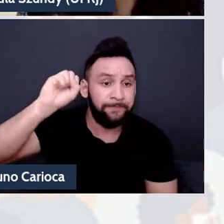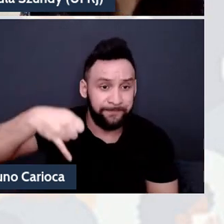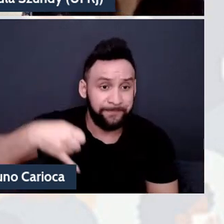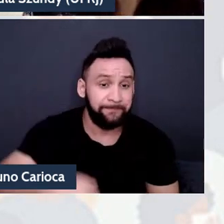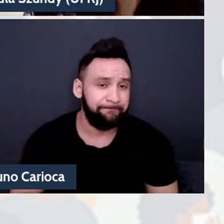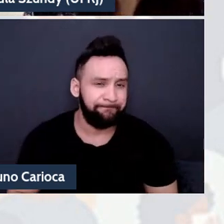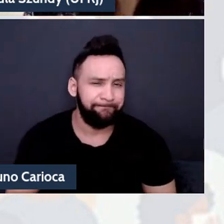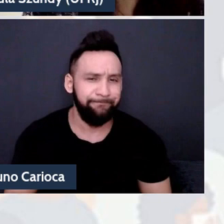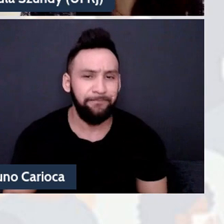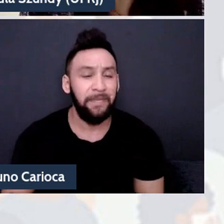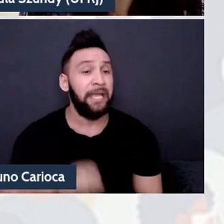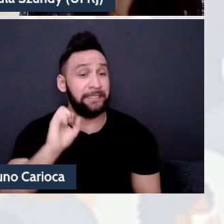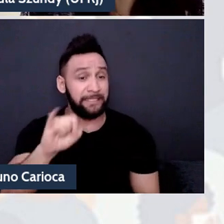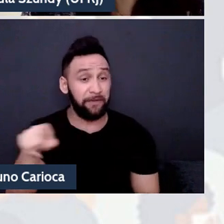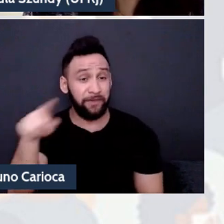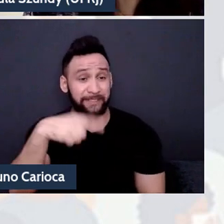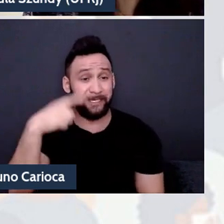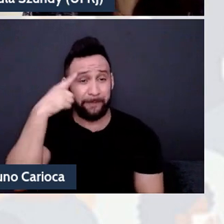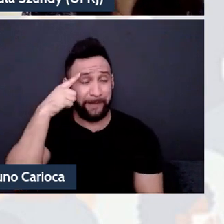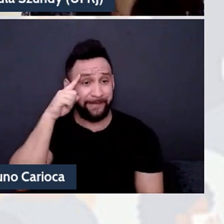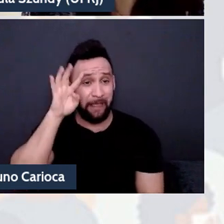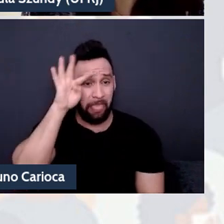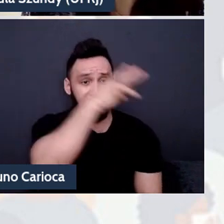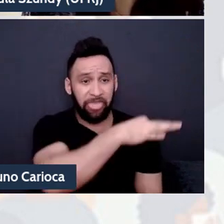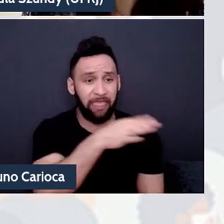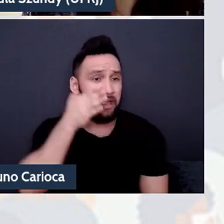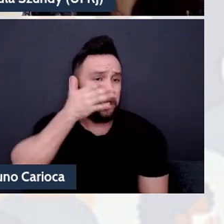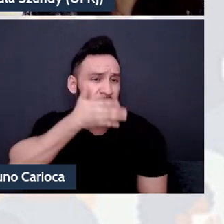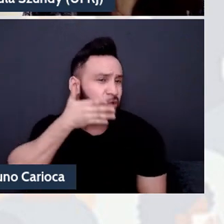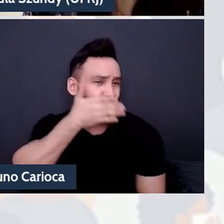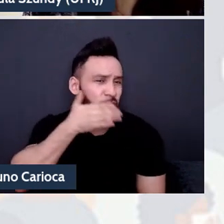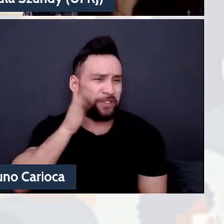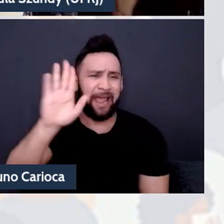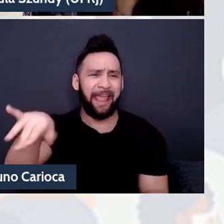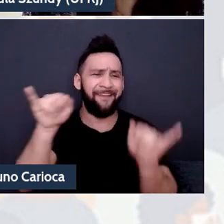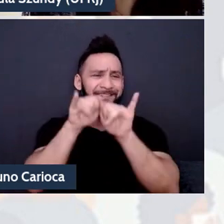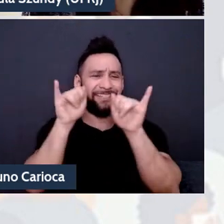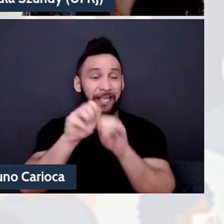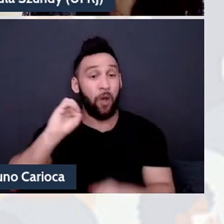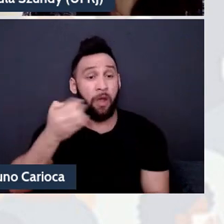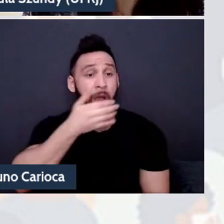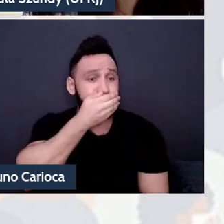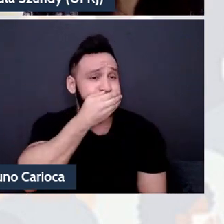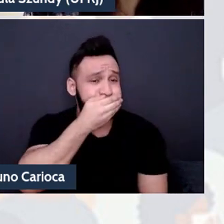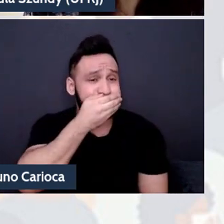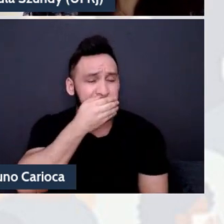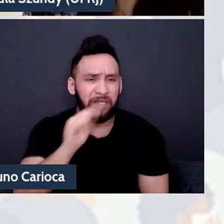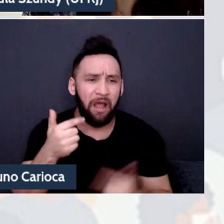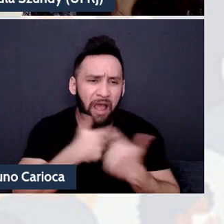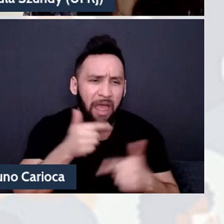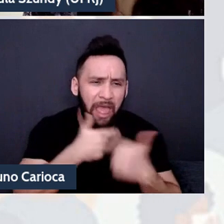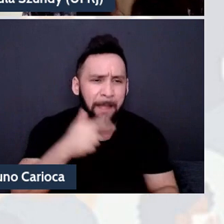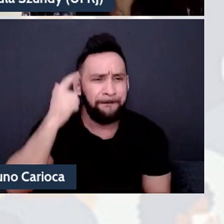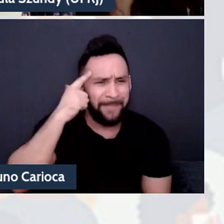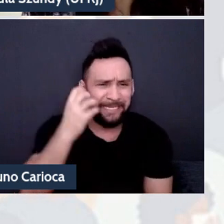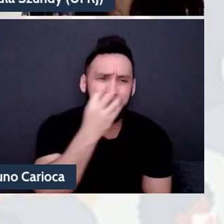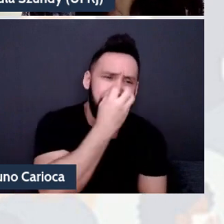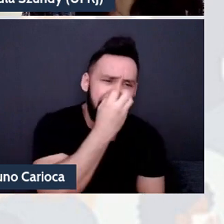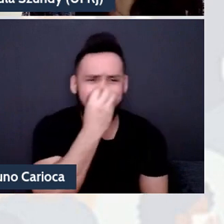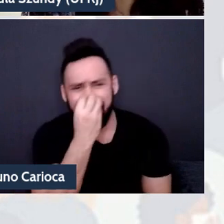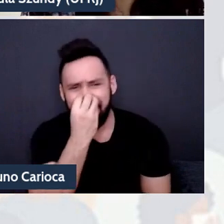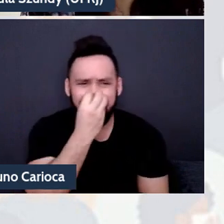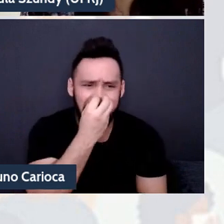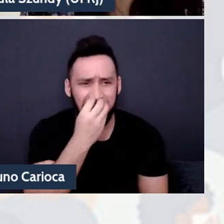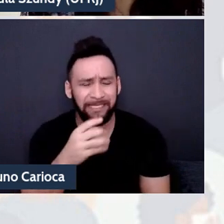muito corpo para a extrema-direita, mundo afora, né? Muitos e muitas justificam Bolsonaro falando, não,